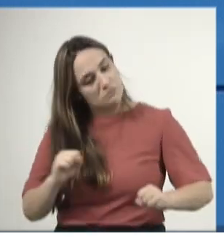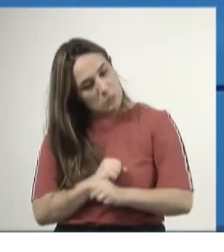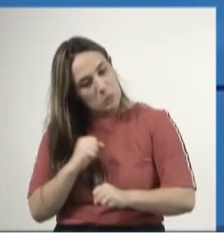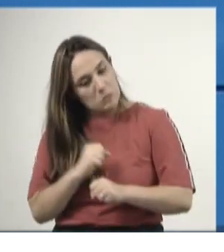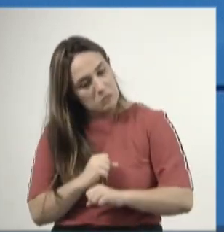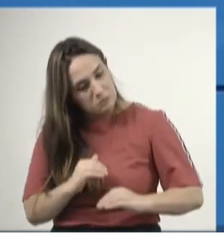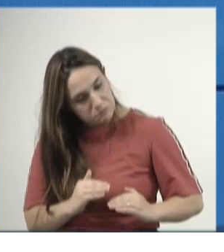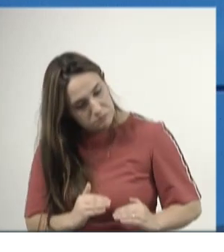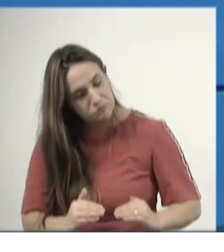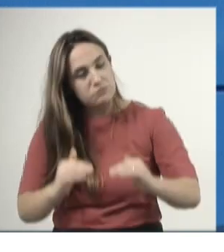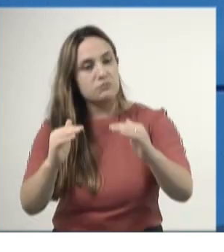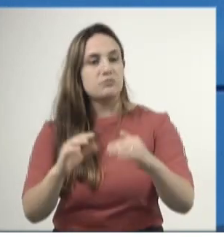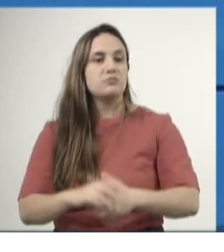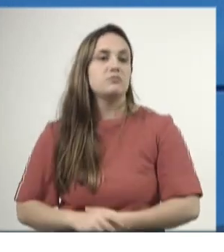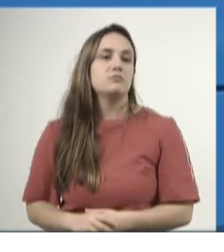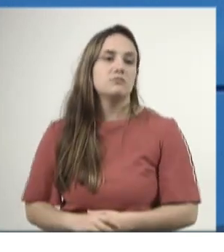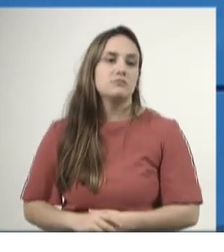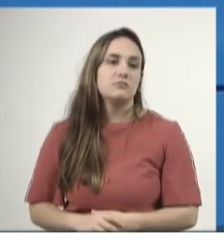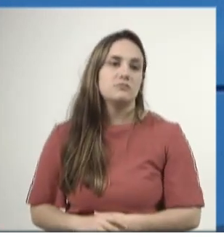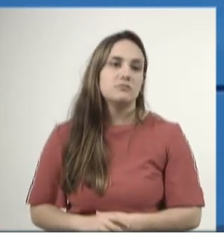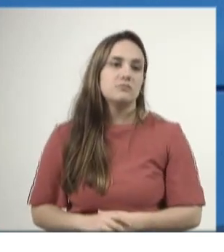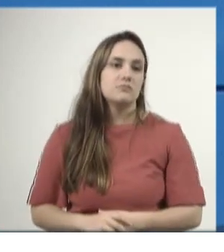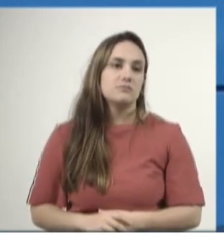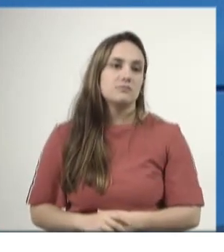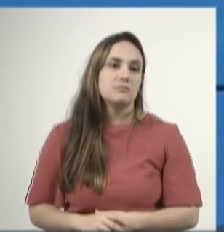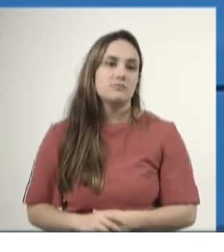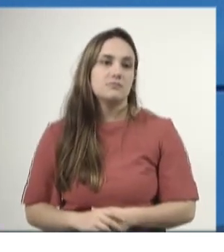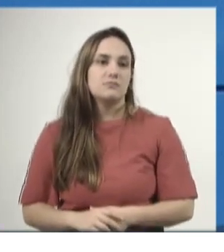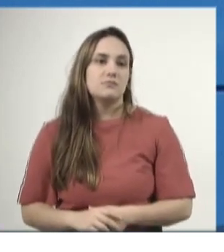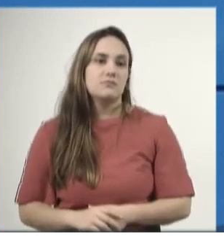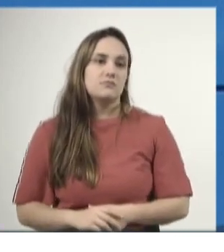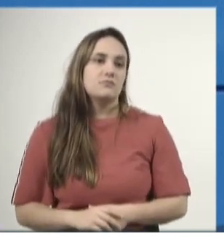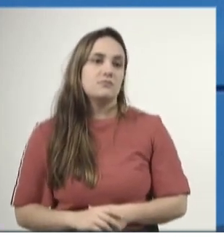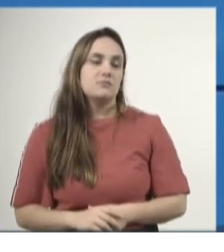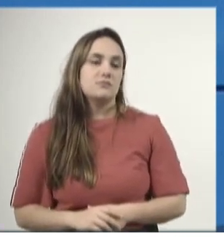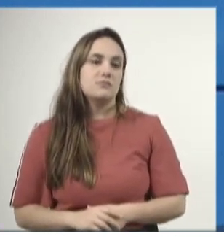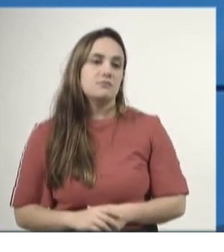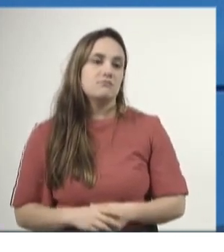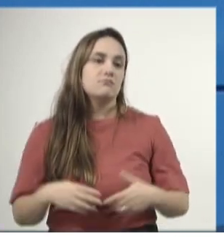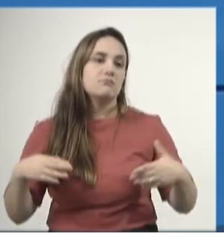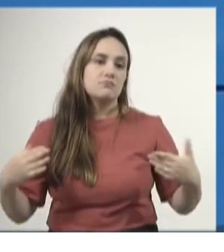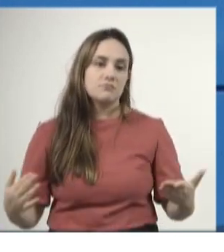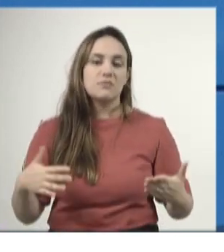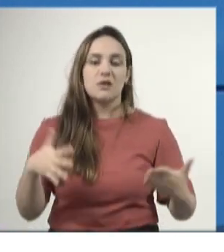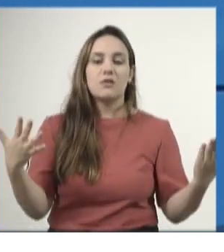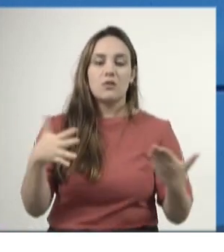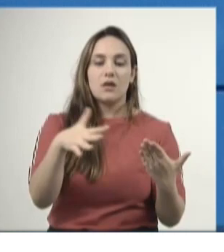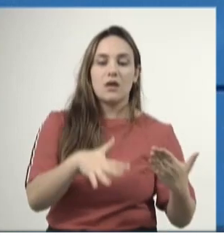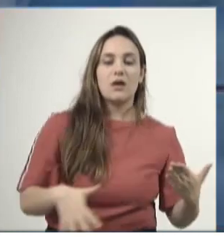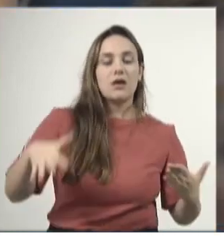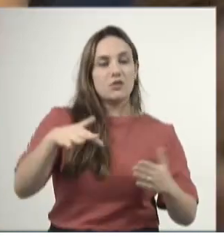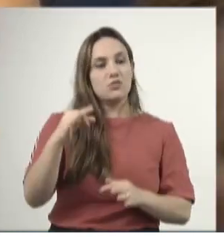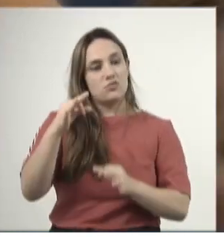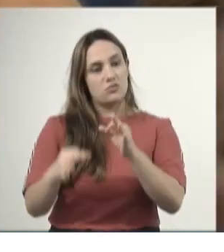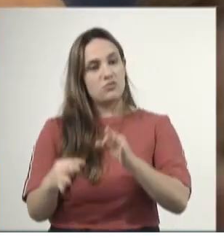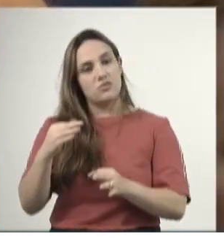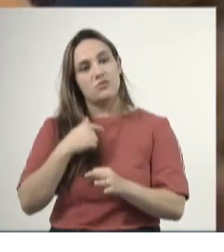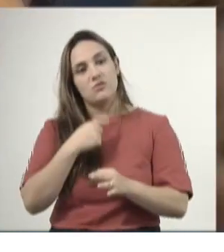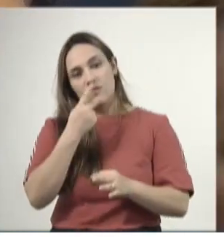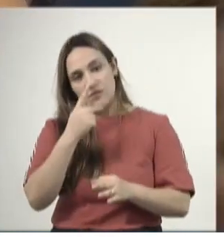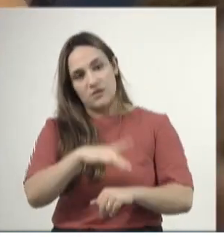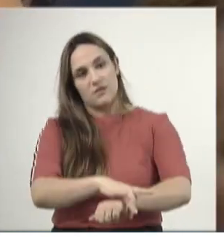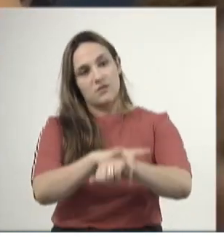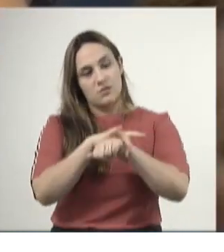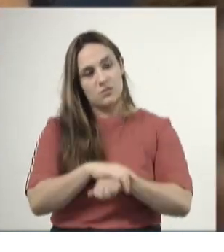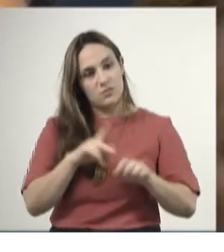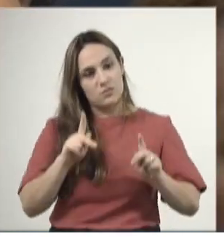e preservados. E, do ponto de vista, deputado, do sistema de justiça, e aí eu incluo a